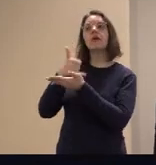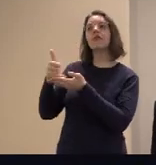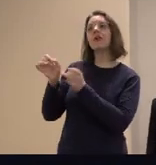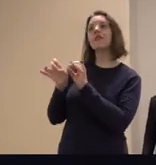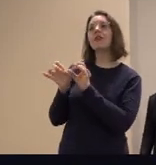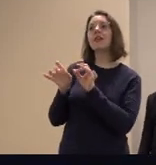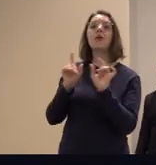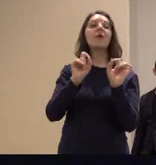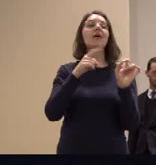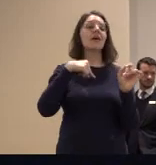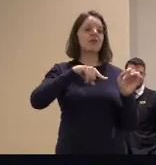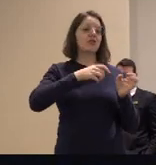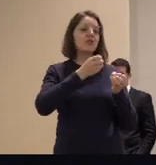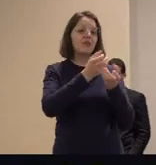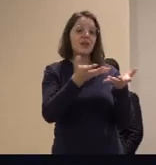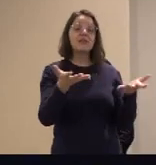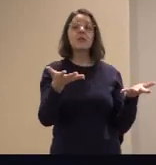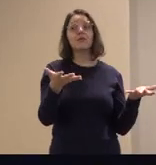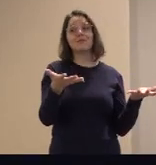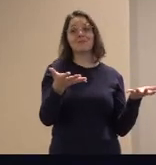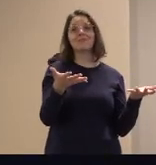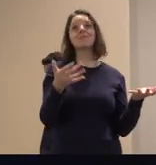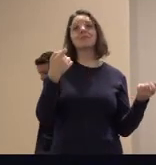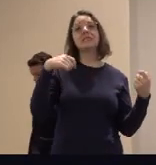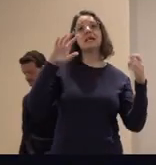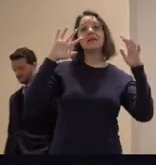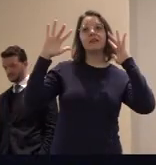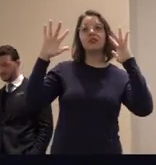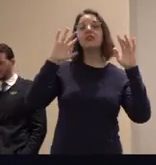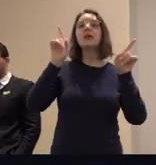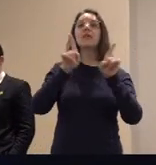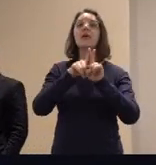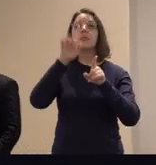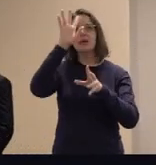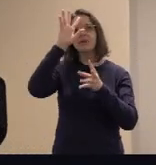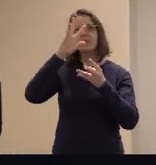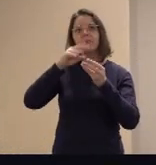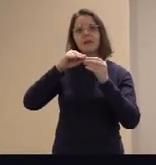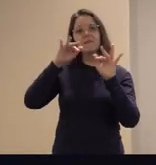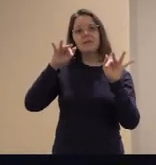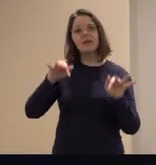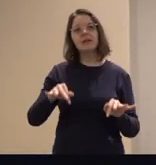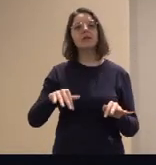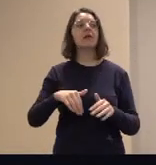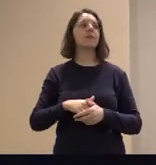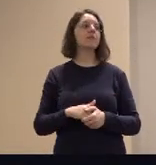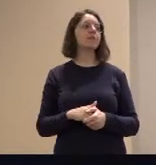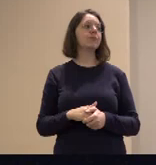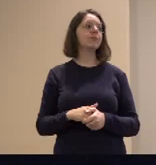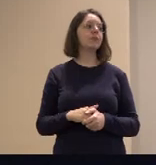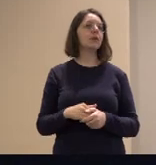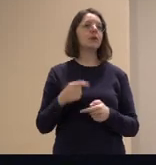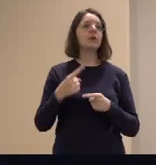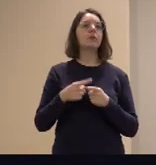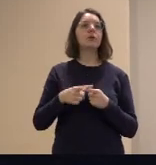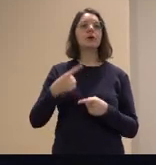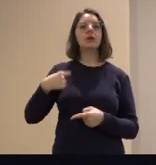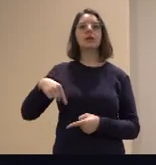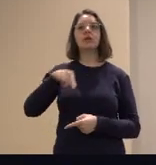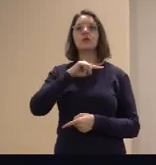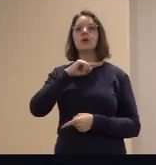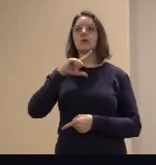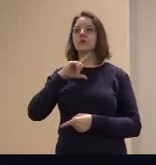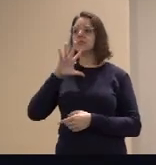adolescentes? E digo isso também, e aí para finalizar, né, porque nós estamos nessa casa legislativa, hoje,